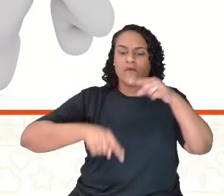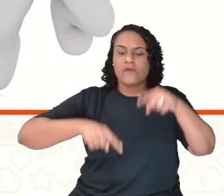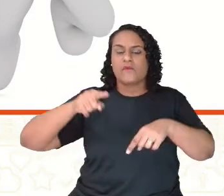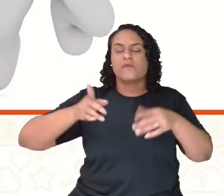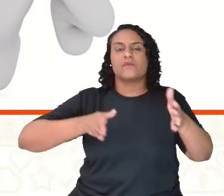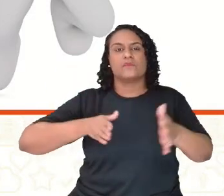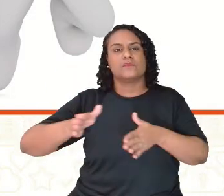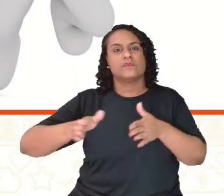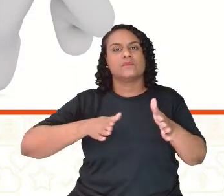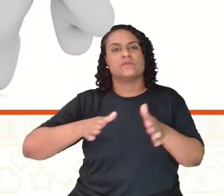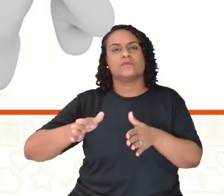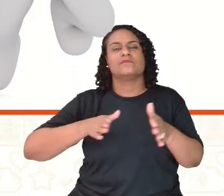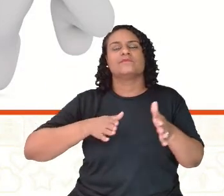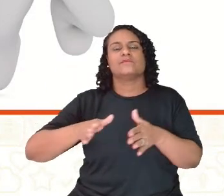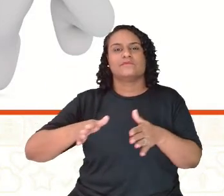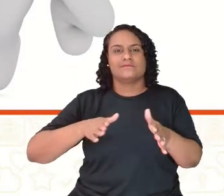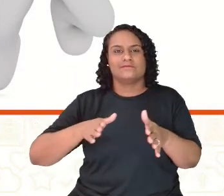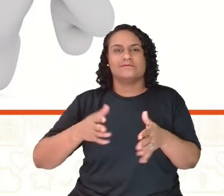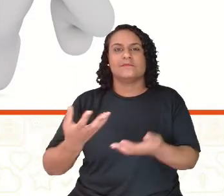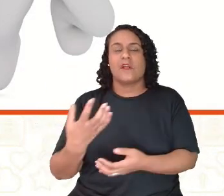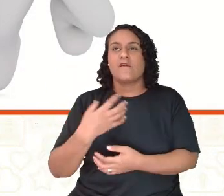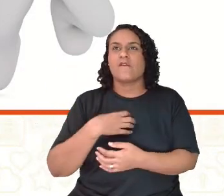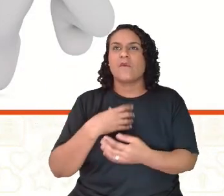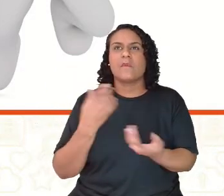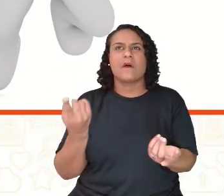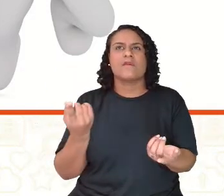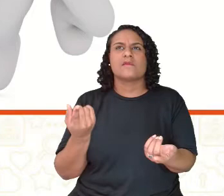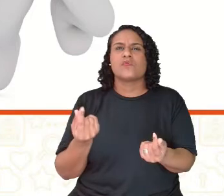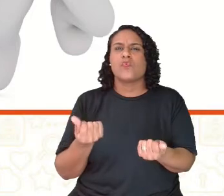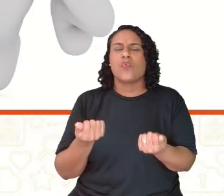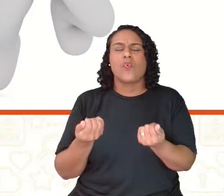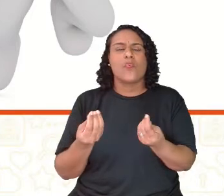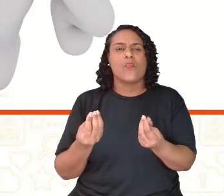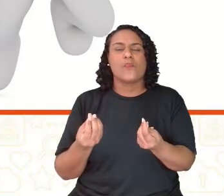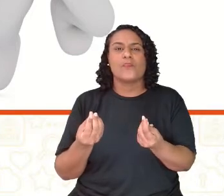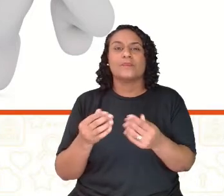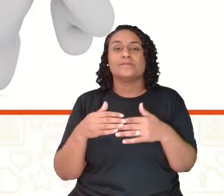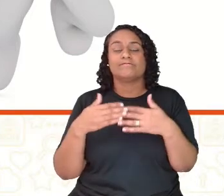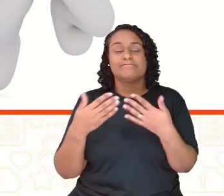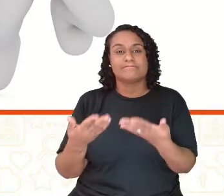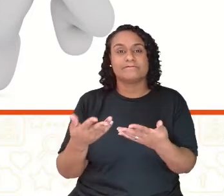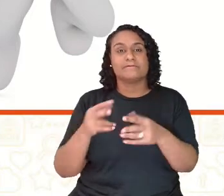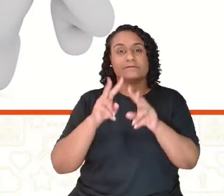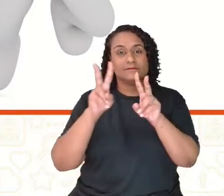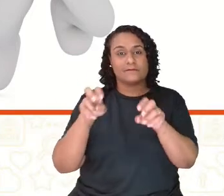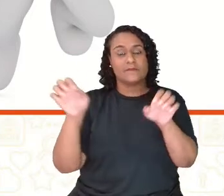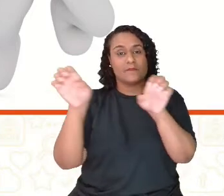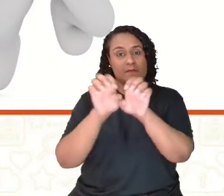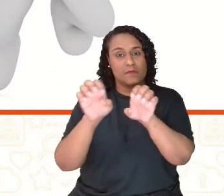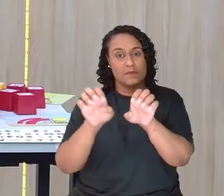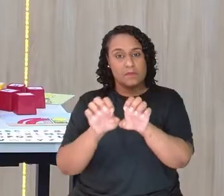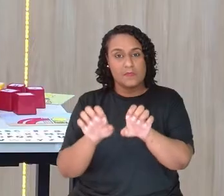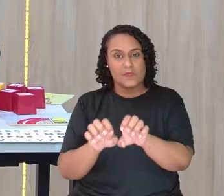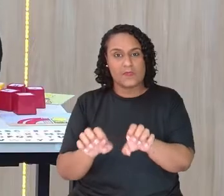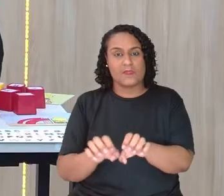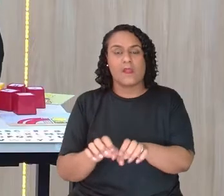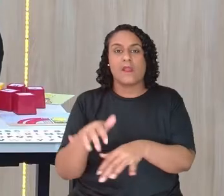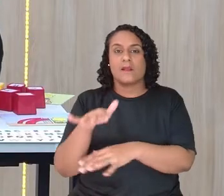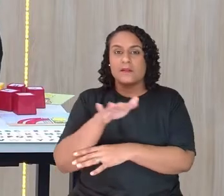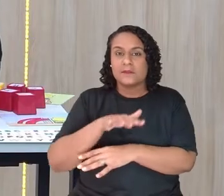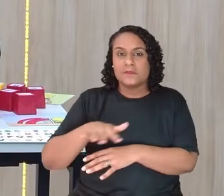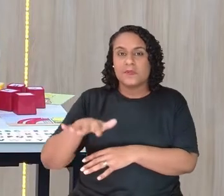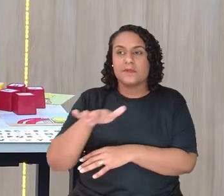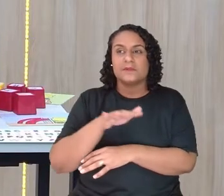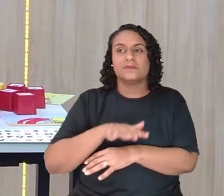forma inconvertível do tempo. Então, quando se fala dessa estruturação